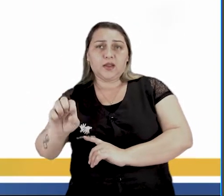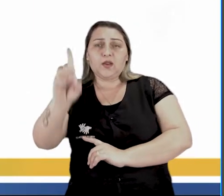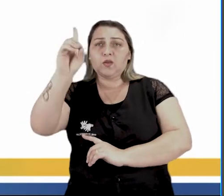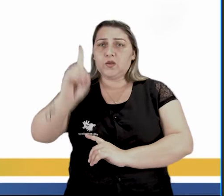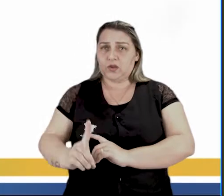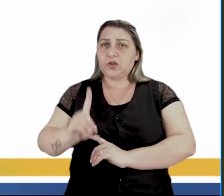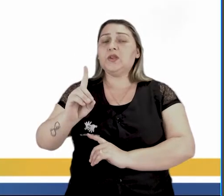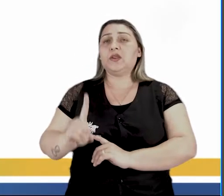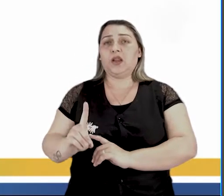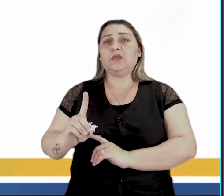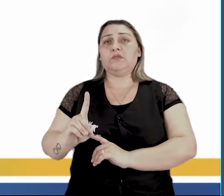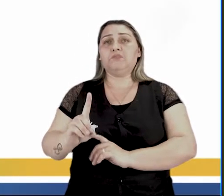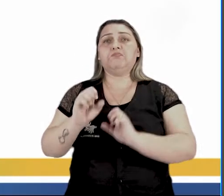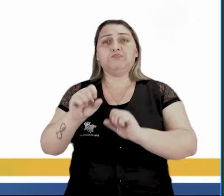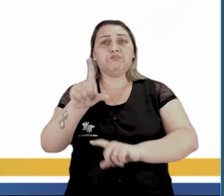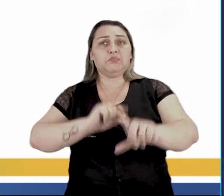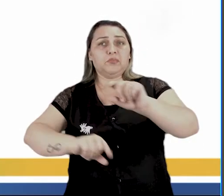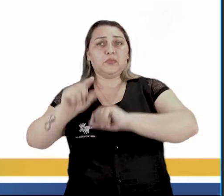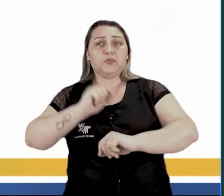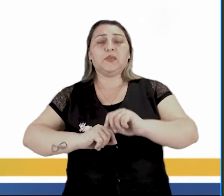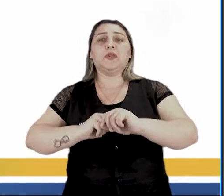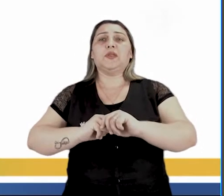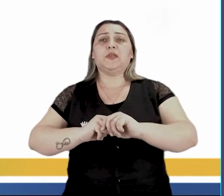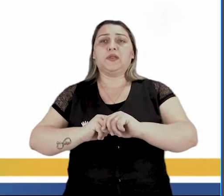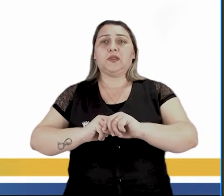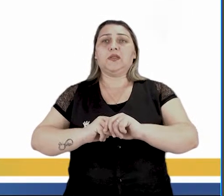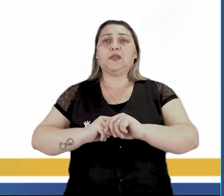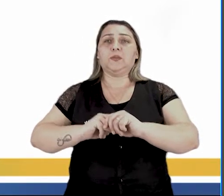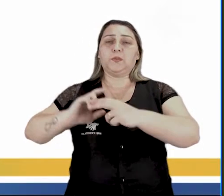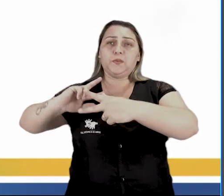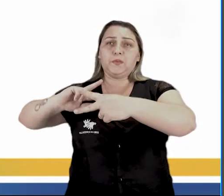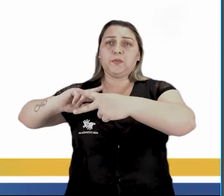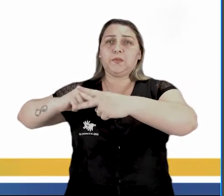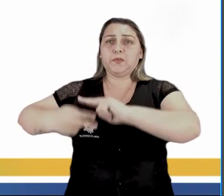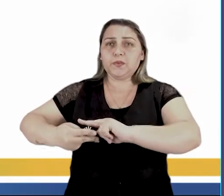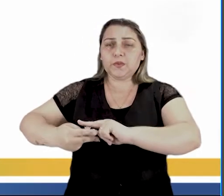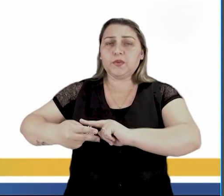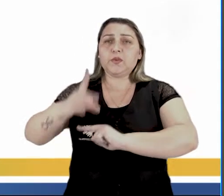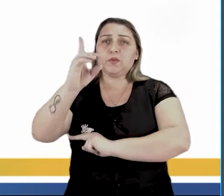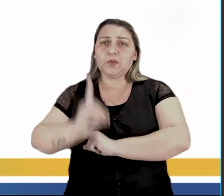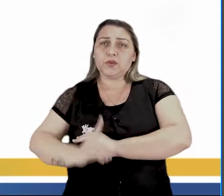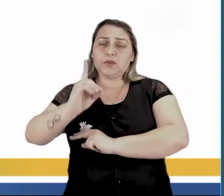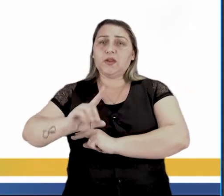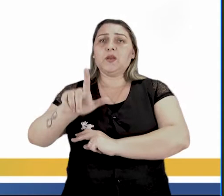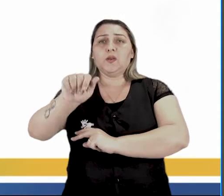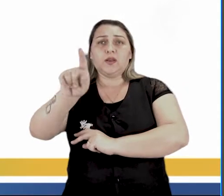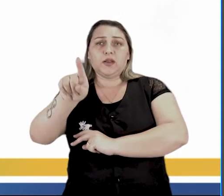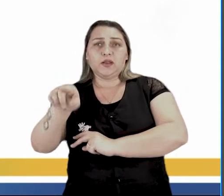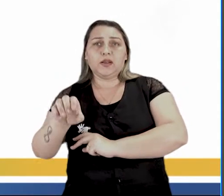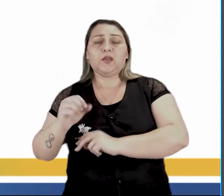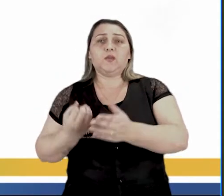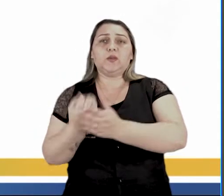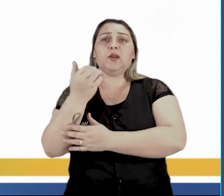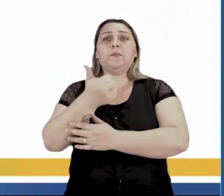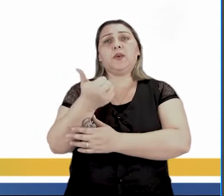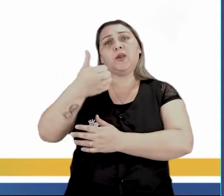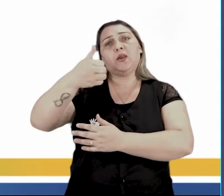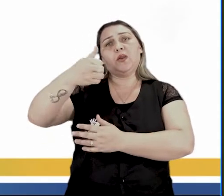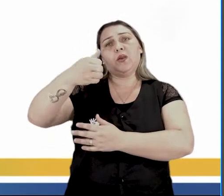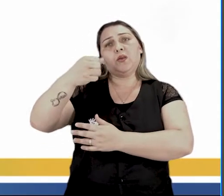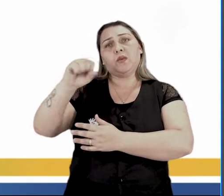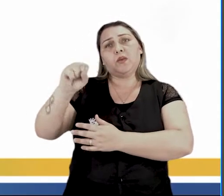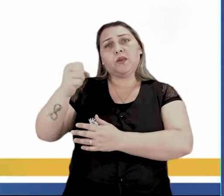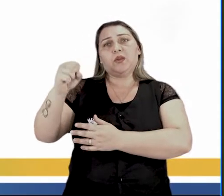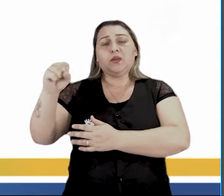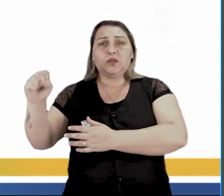direito subjetivo, fundamental e de segunda geração. O direito ao lazer surgiu em